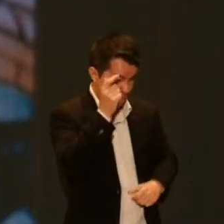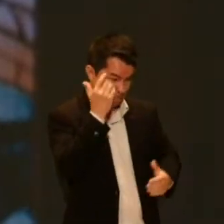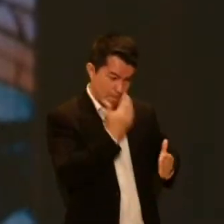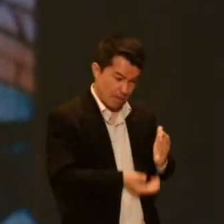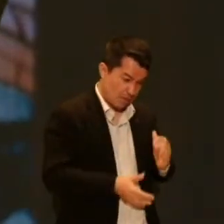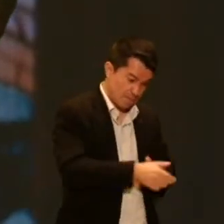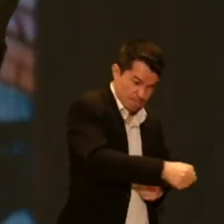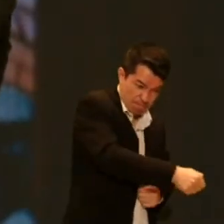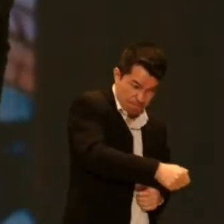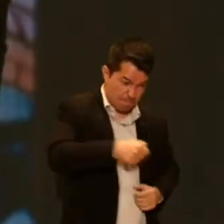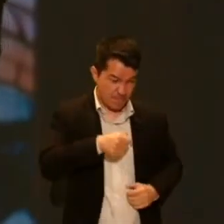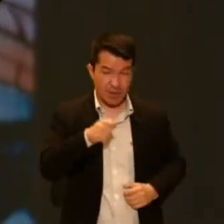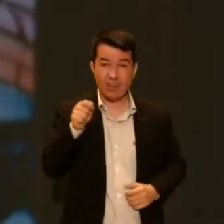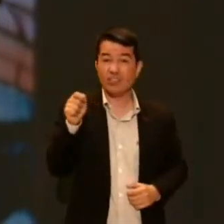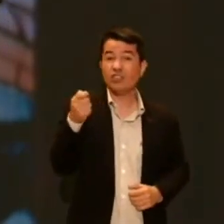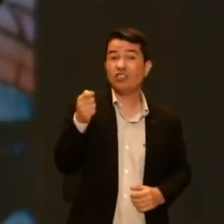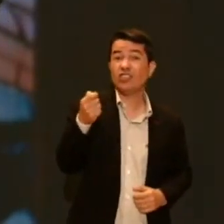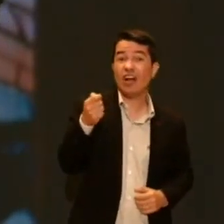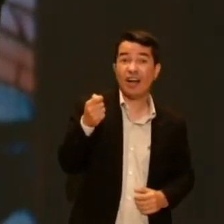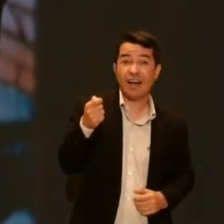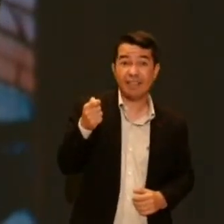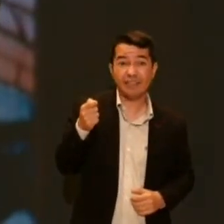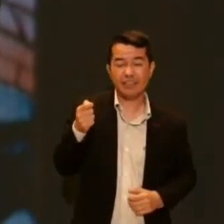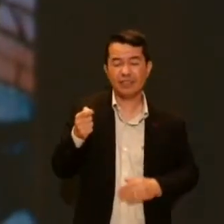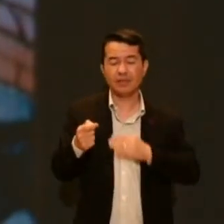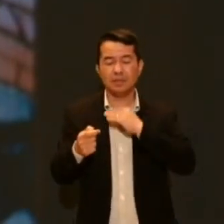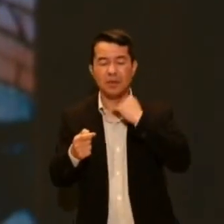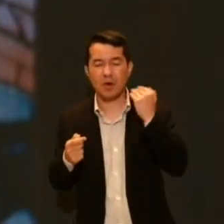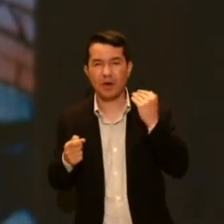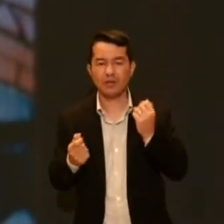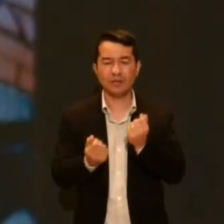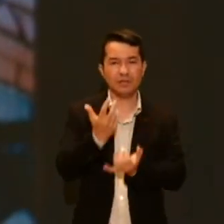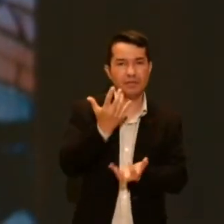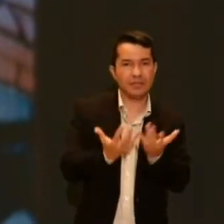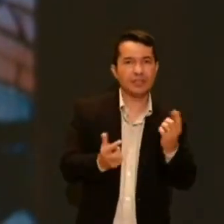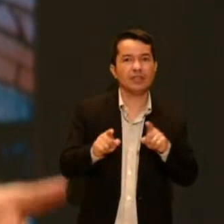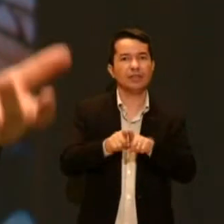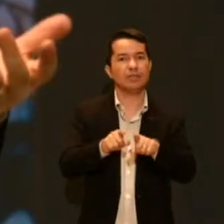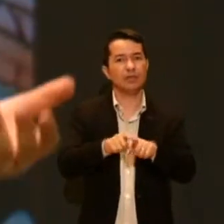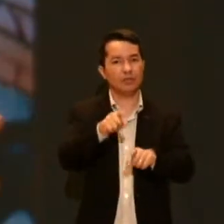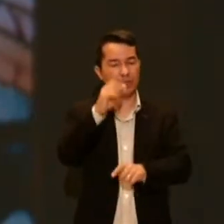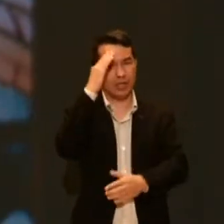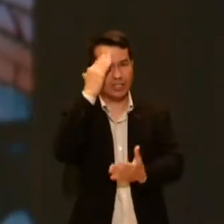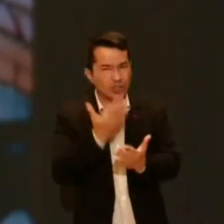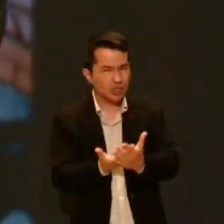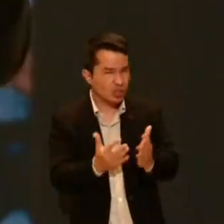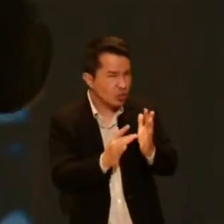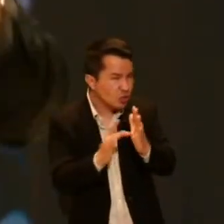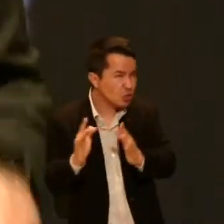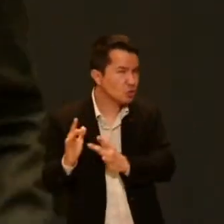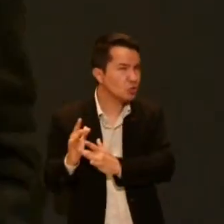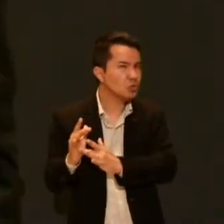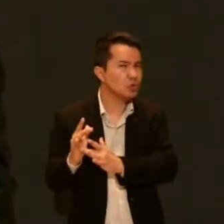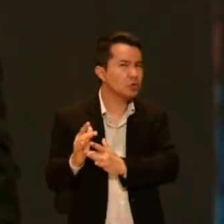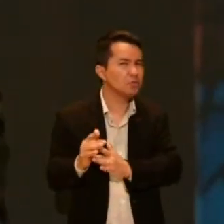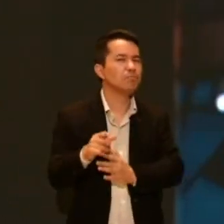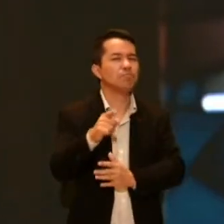do inferno, para que todo aquele que nele crê não pereça, mas tenha vida eterna, será que Ele não pode fazer qualquer outra